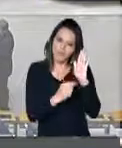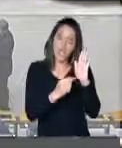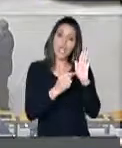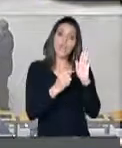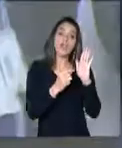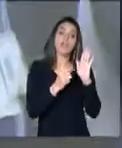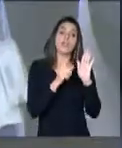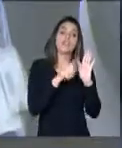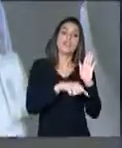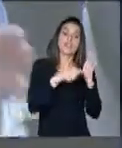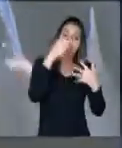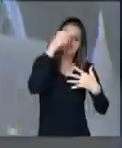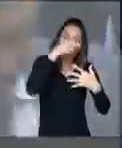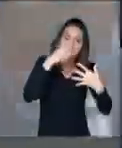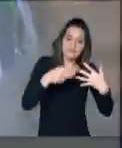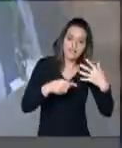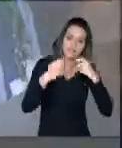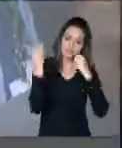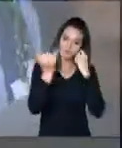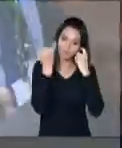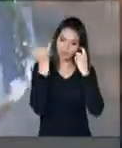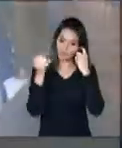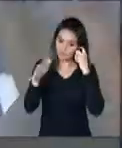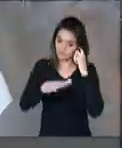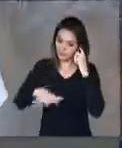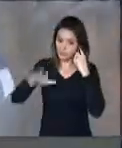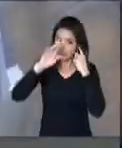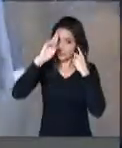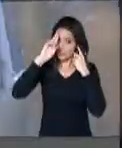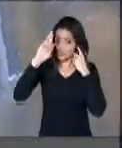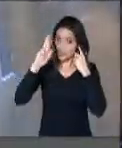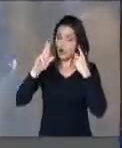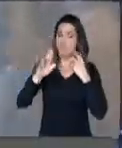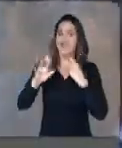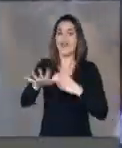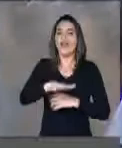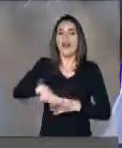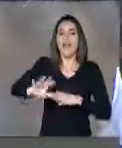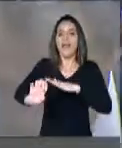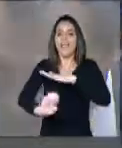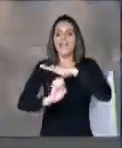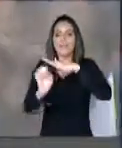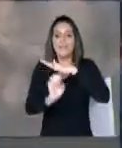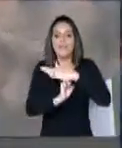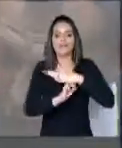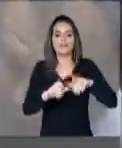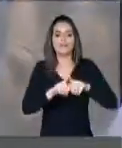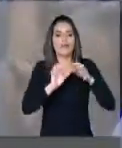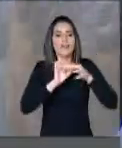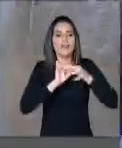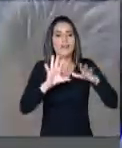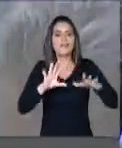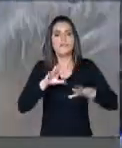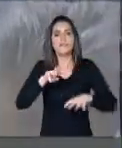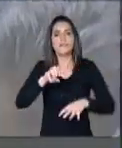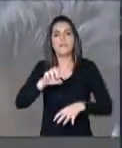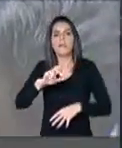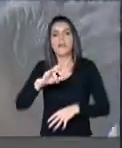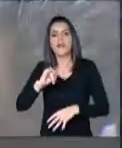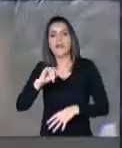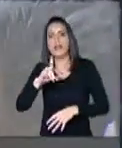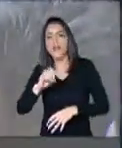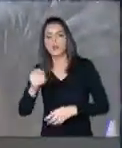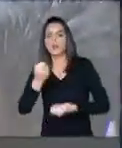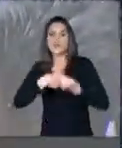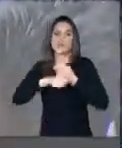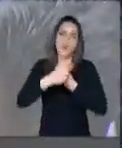para o empresariado e para o livre mercado brasileiro. Ela foi distorcida realmente, nós íamos